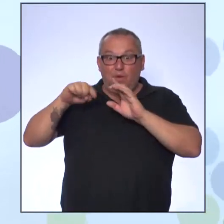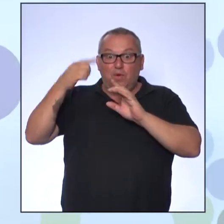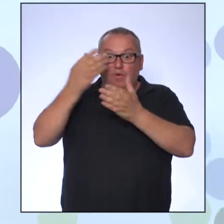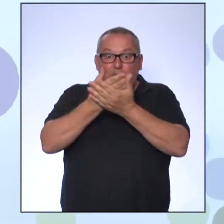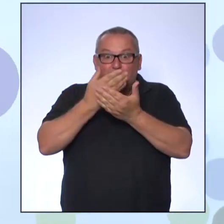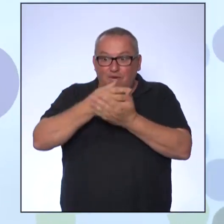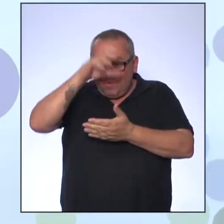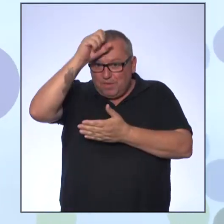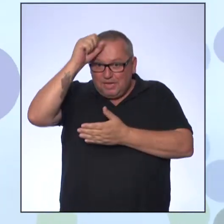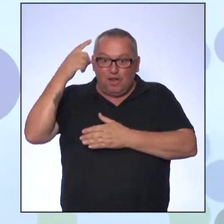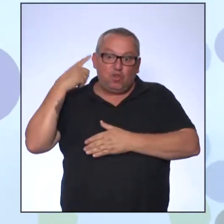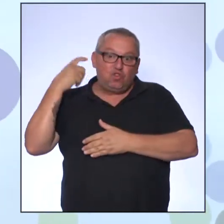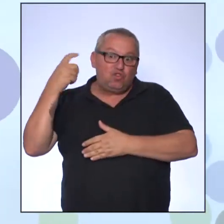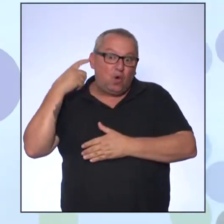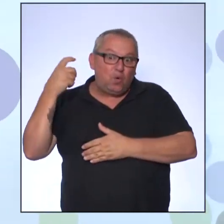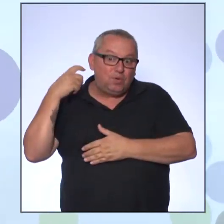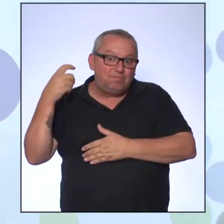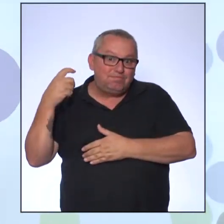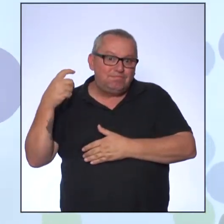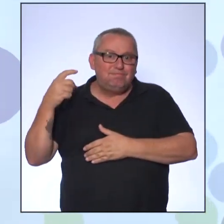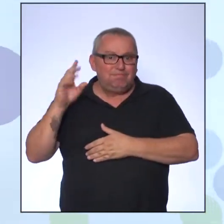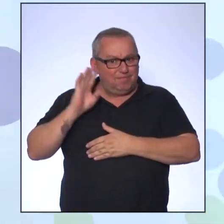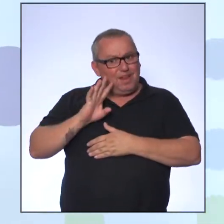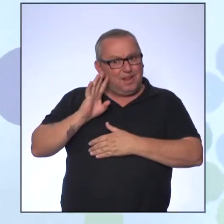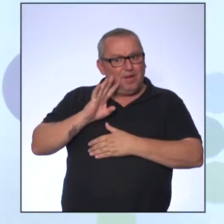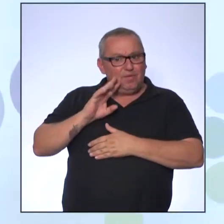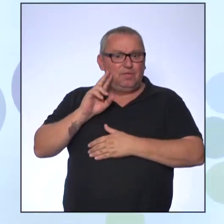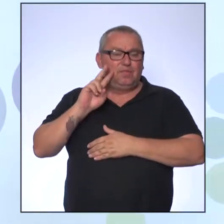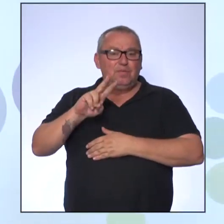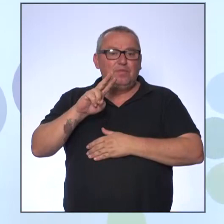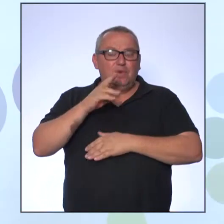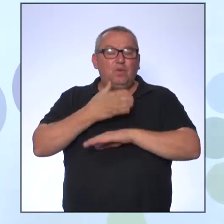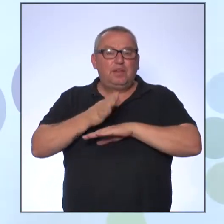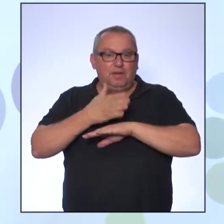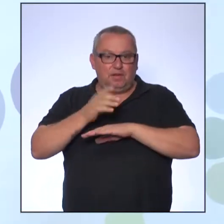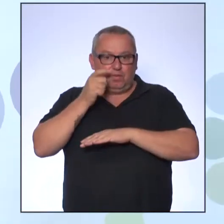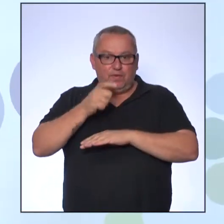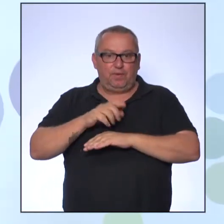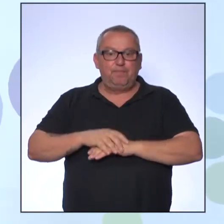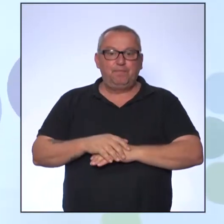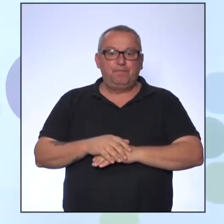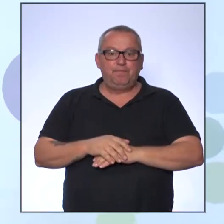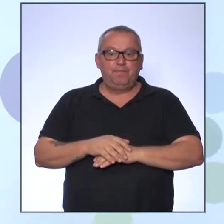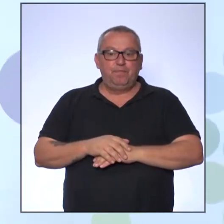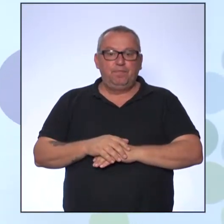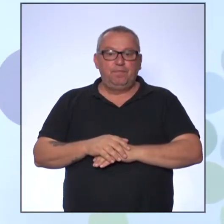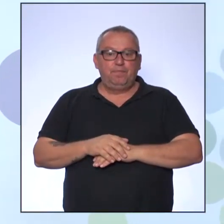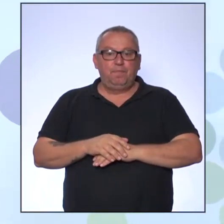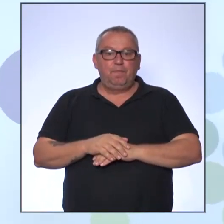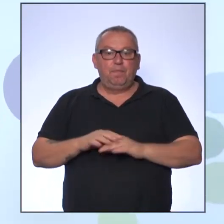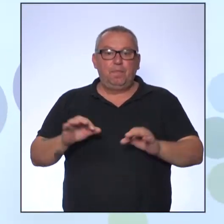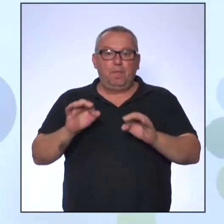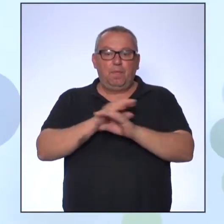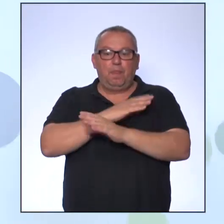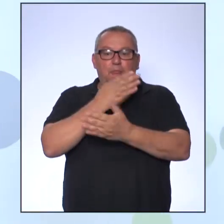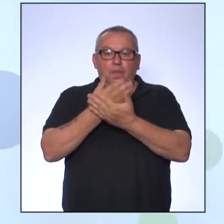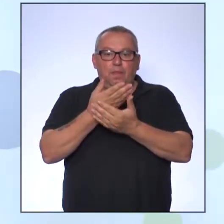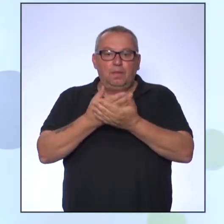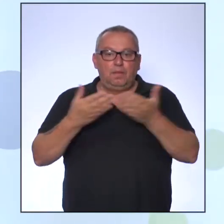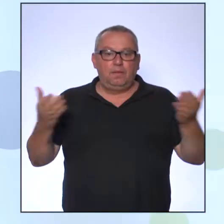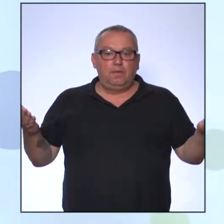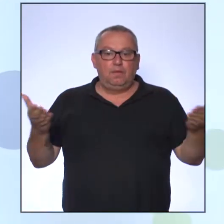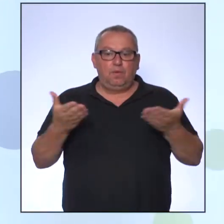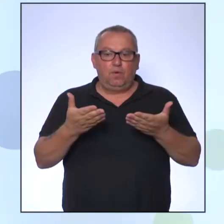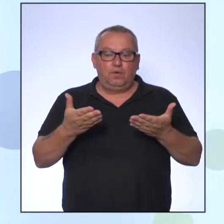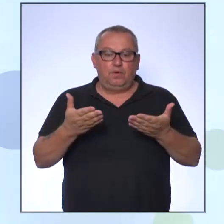aula eu vou aprender sobre sons. Legal, vamos ver o exercício para começar a treinar. Muito bem, e para terminar a aula de hoje, como